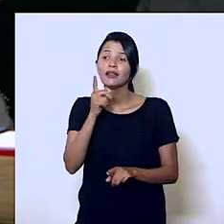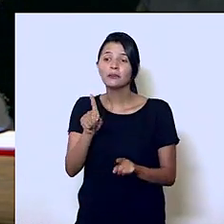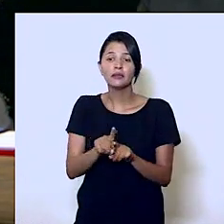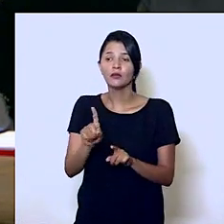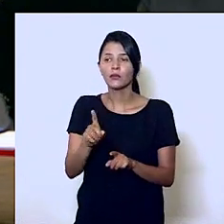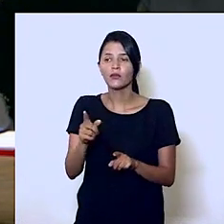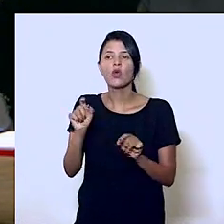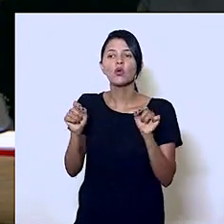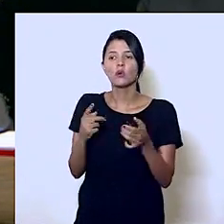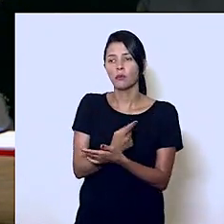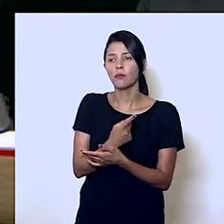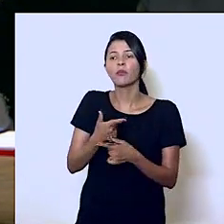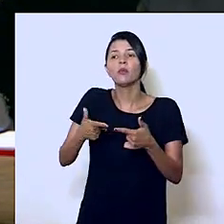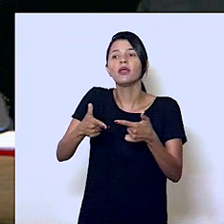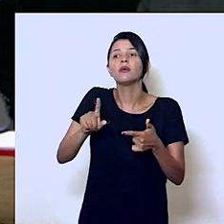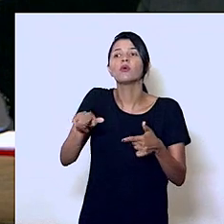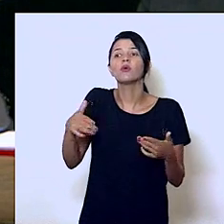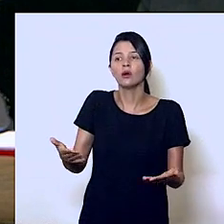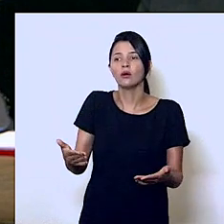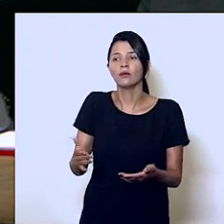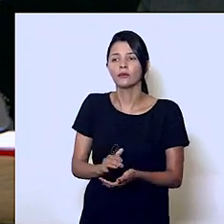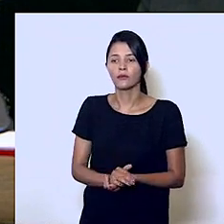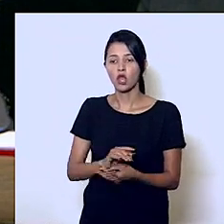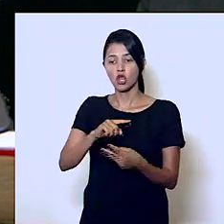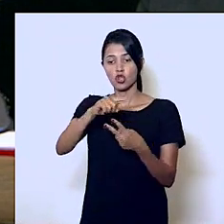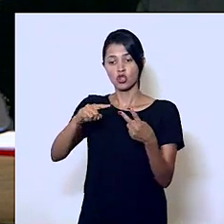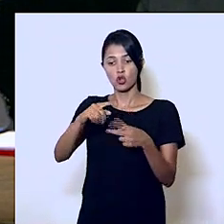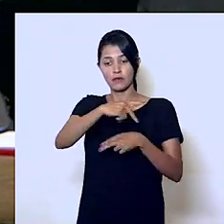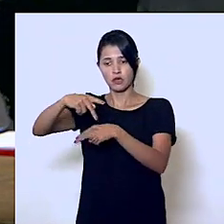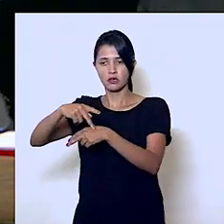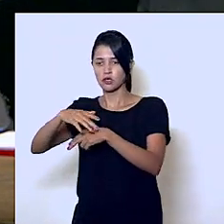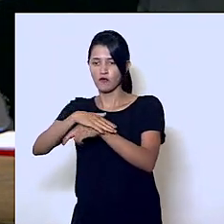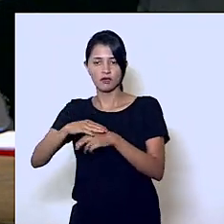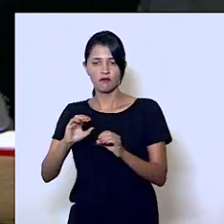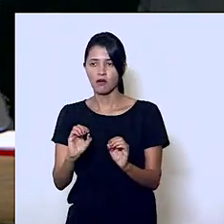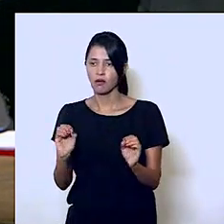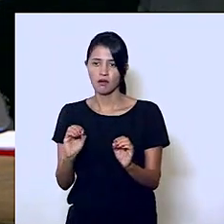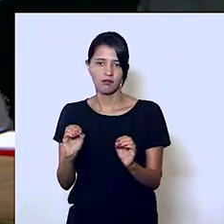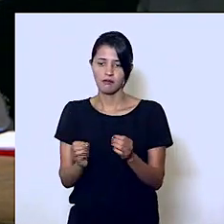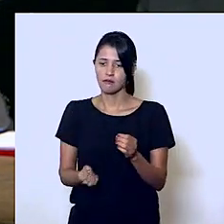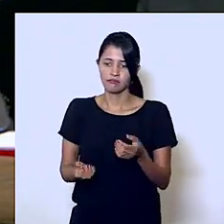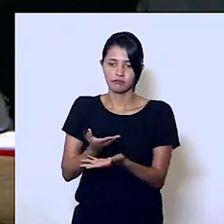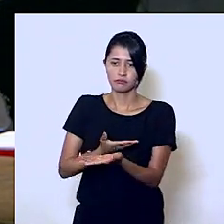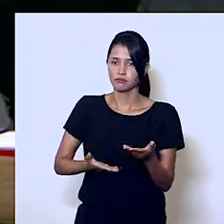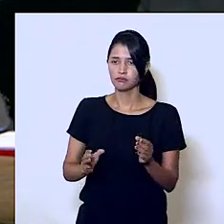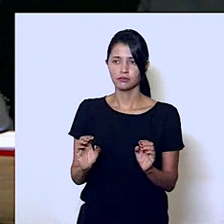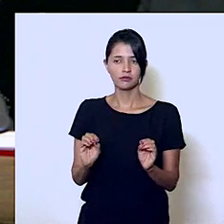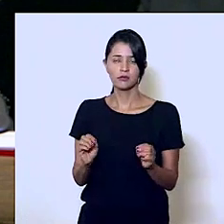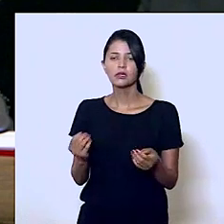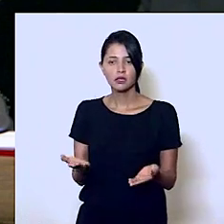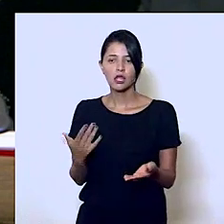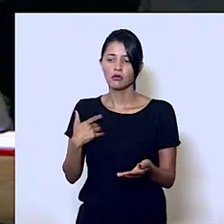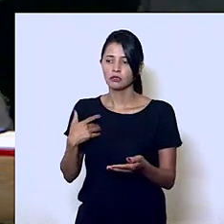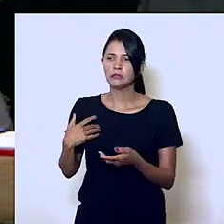O problema maior que eram dois países que não se falavam no nível alto. Não é? Então, a negociação em si